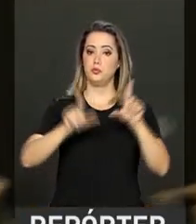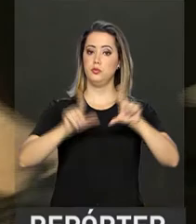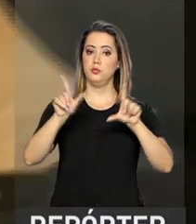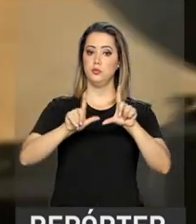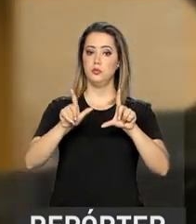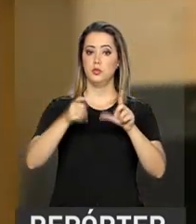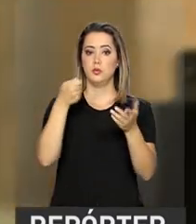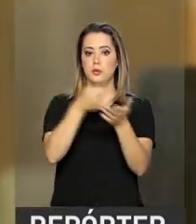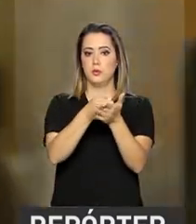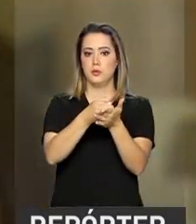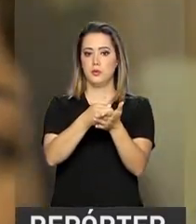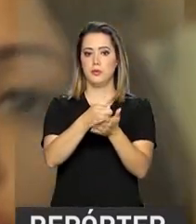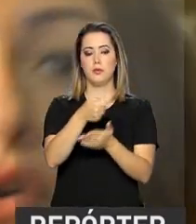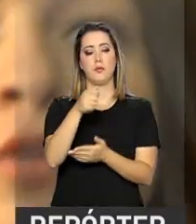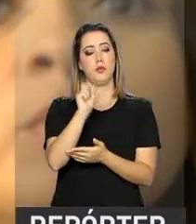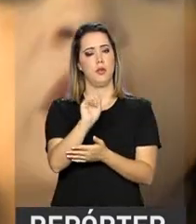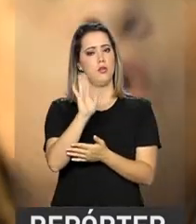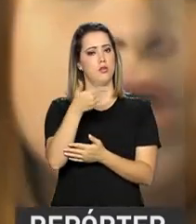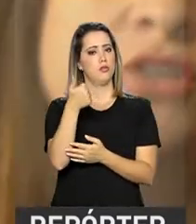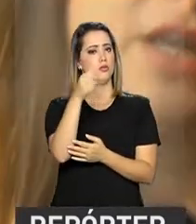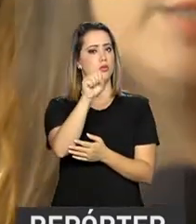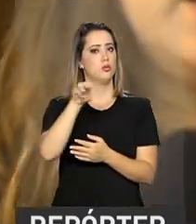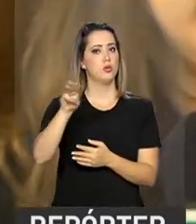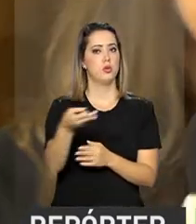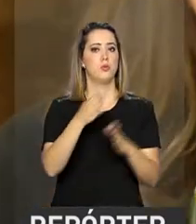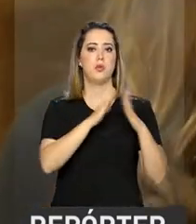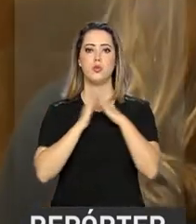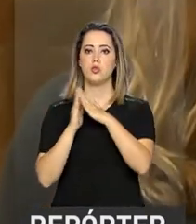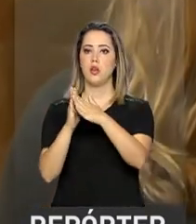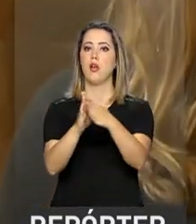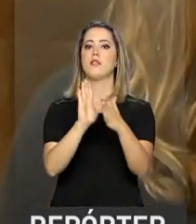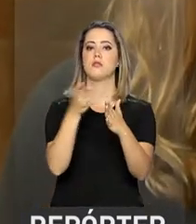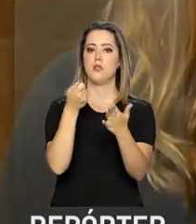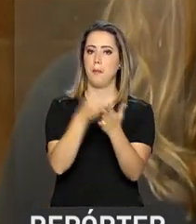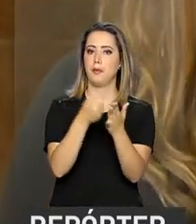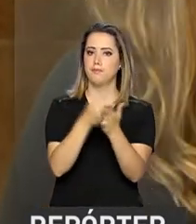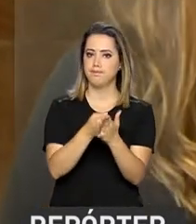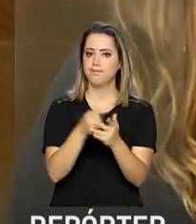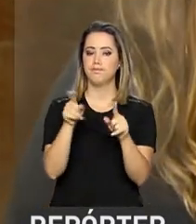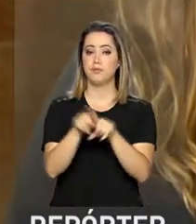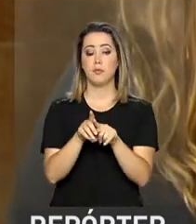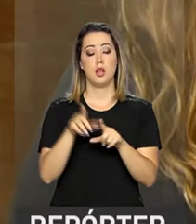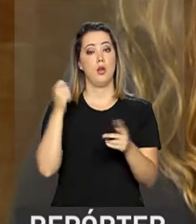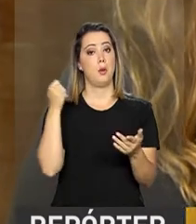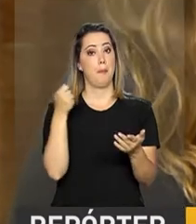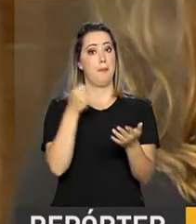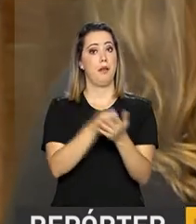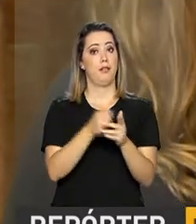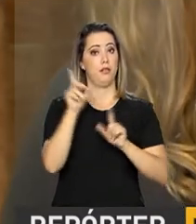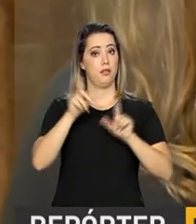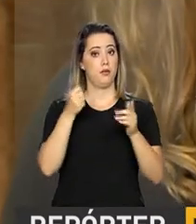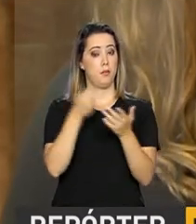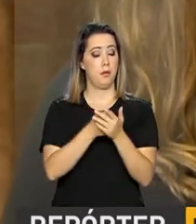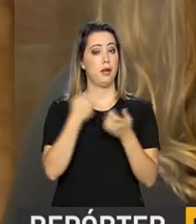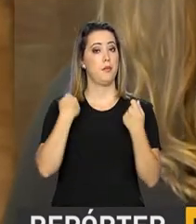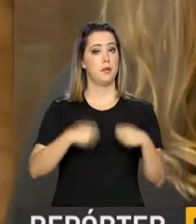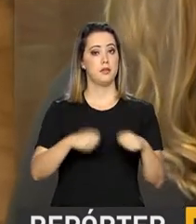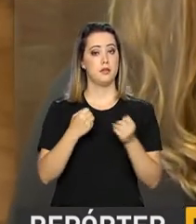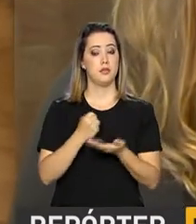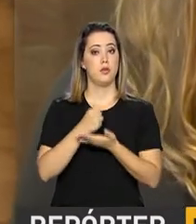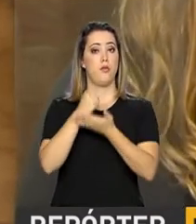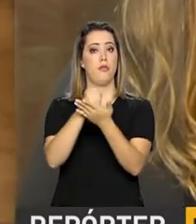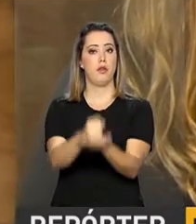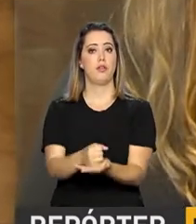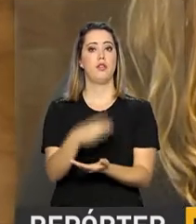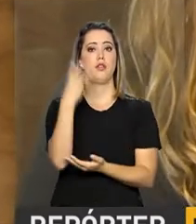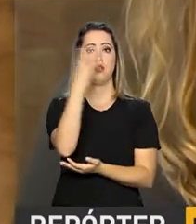está presente hoje em mais de 18 milhões de residências brasileiras. Com a lei da TV paga, os canais são obrigados a dedicar pelo